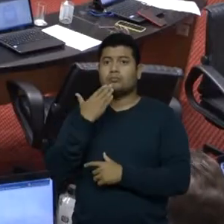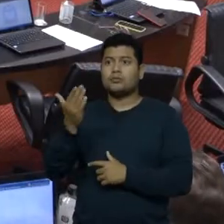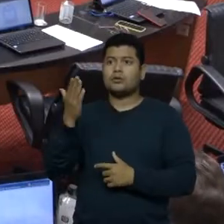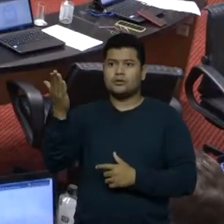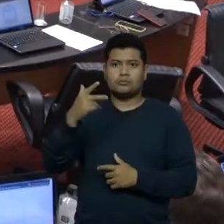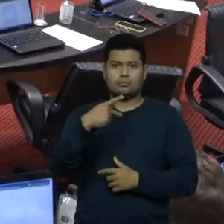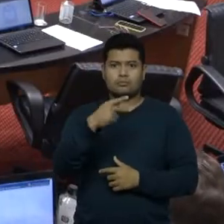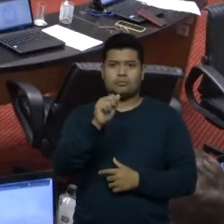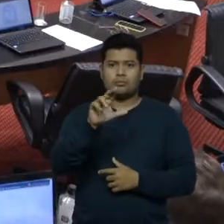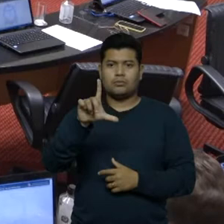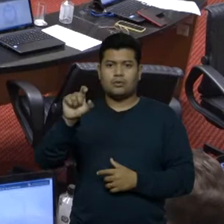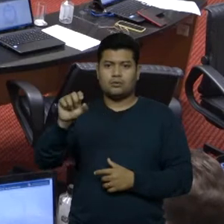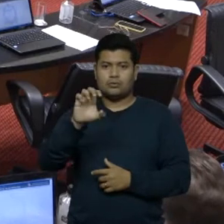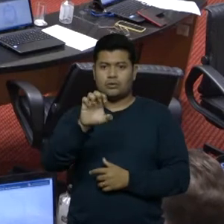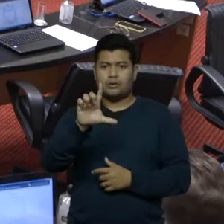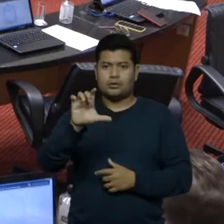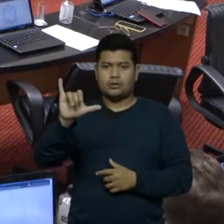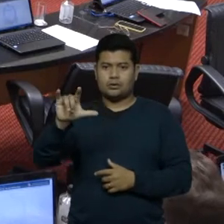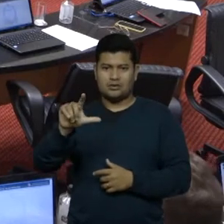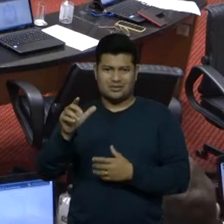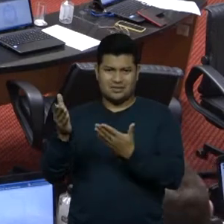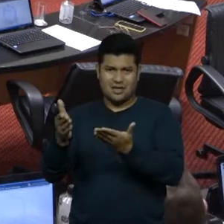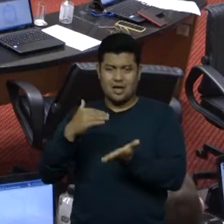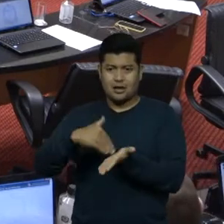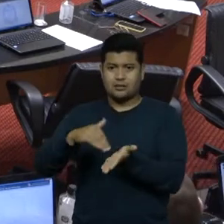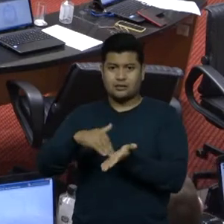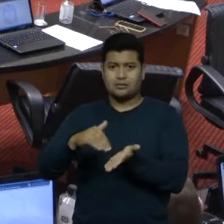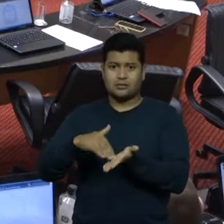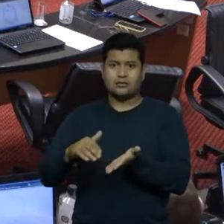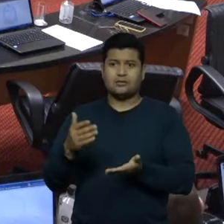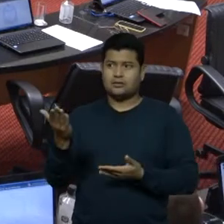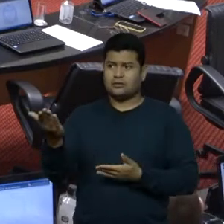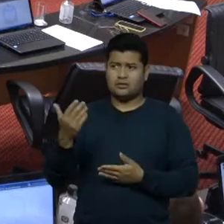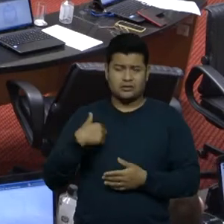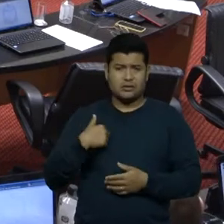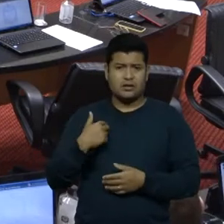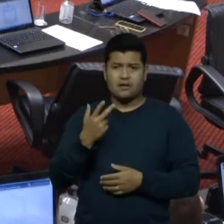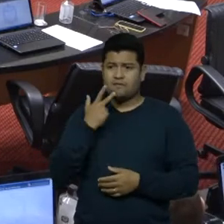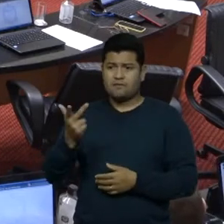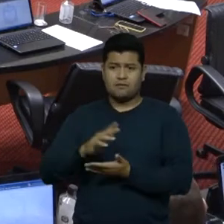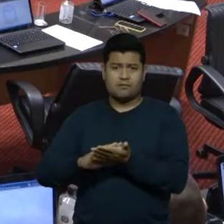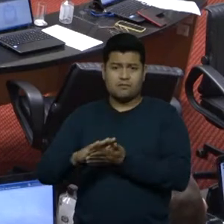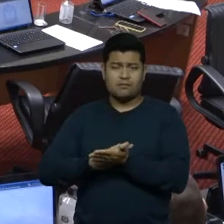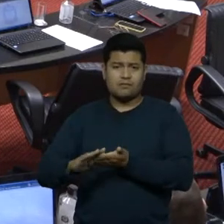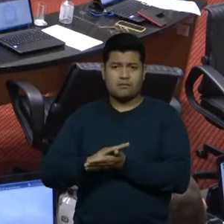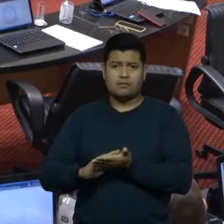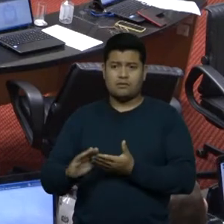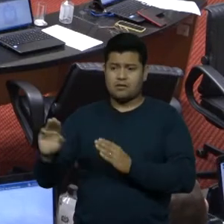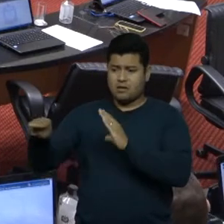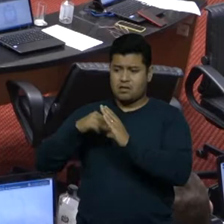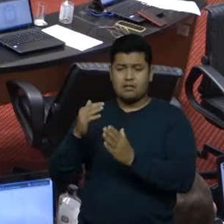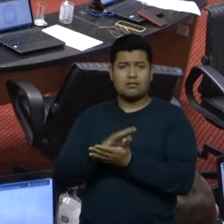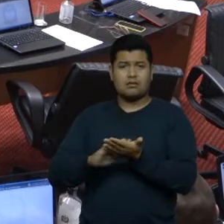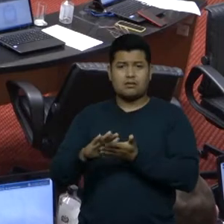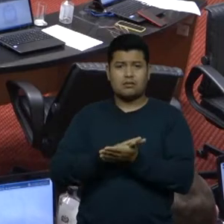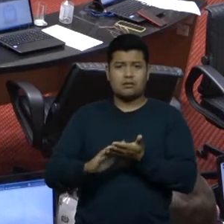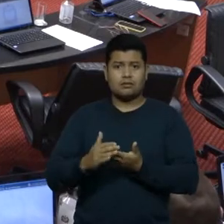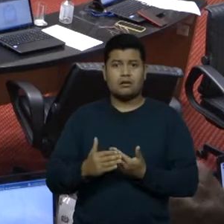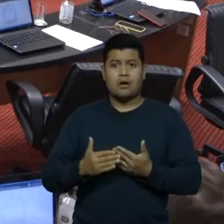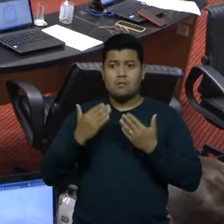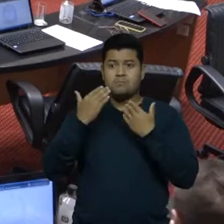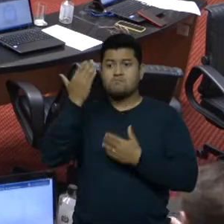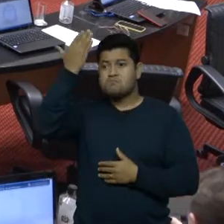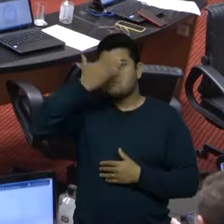eu pedi para ele nada é psicografado isso é vendo além é fotografado ninguém prova